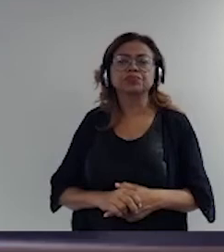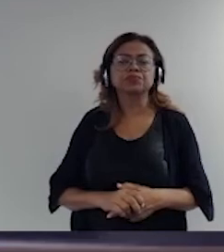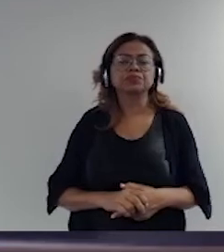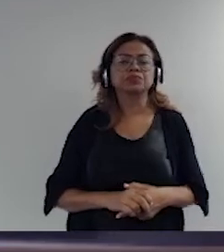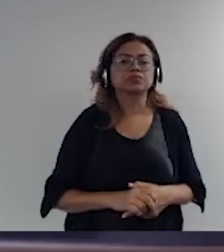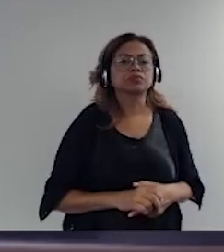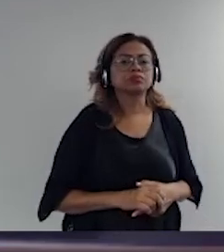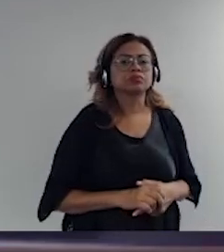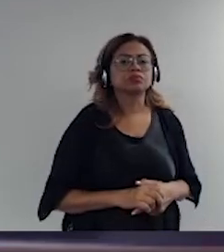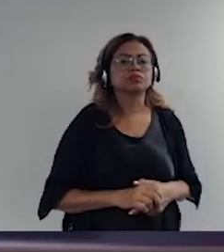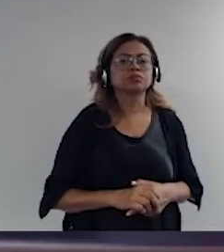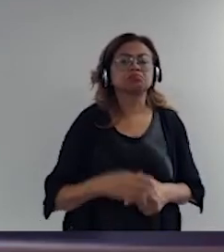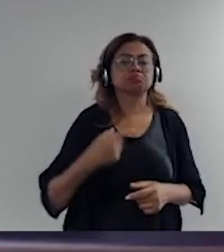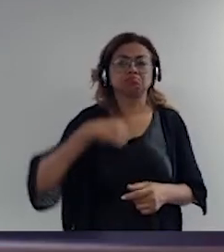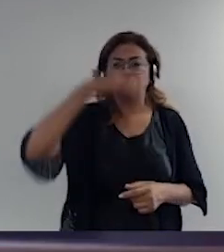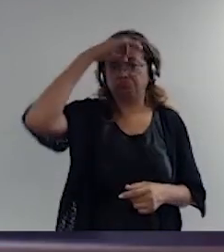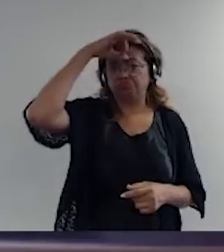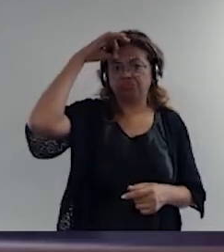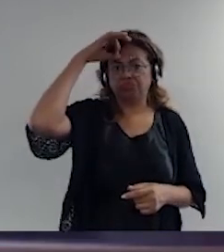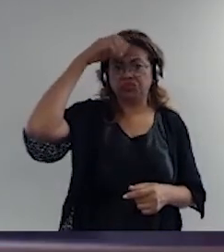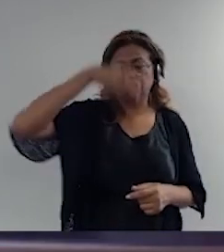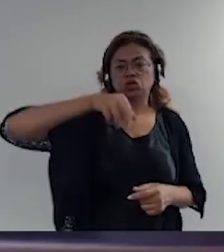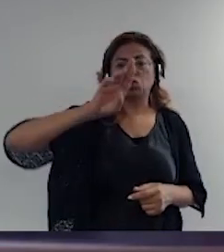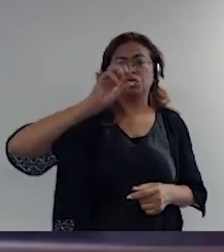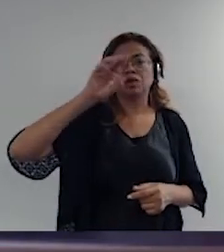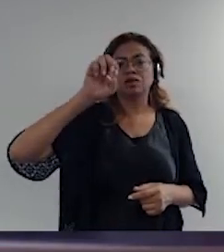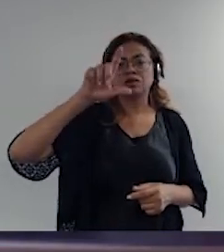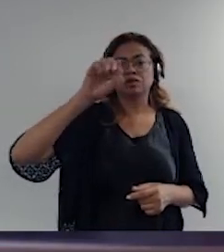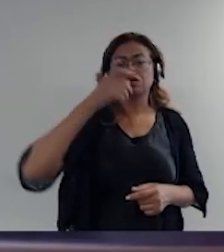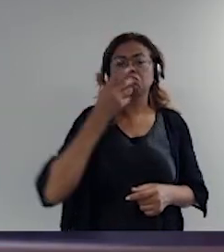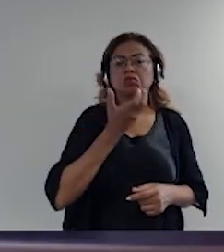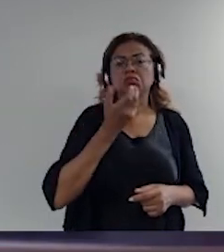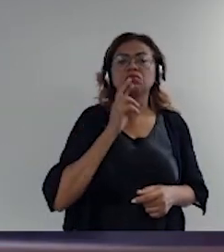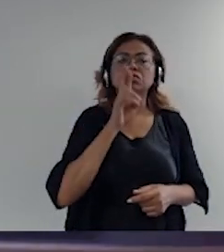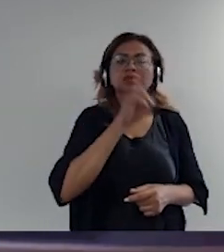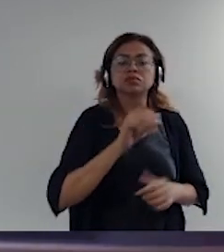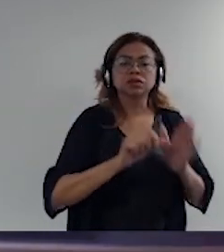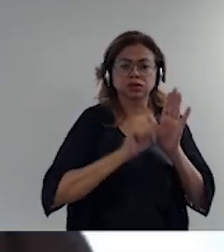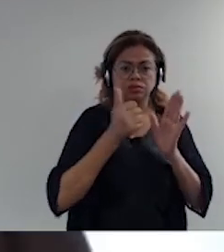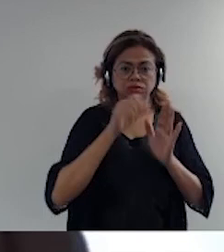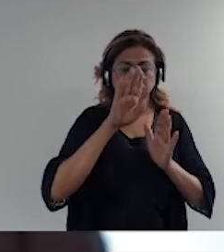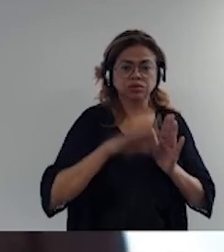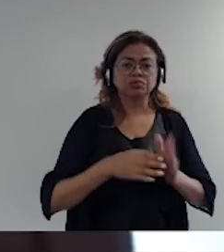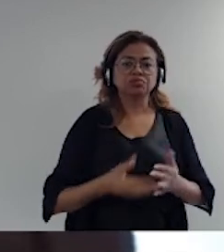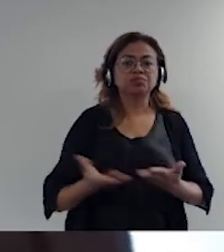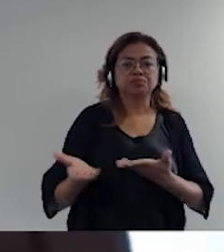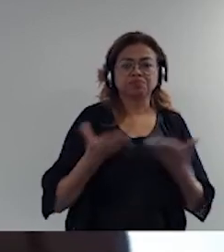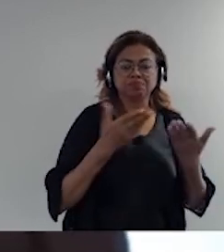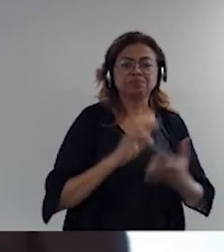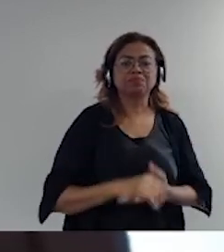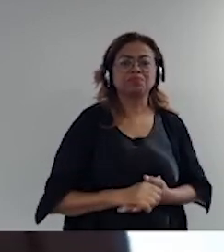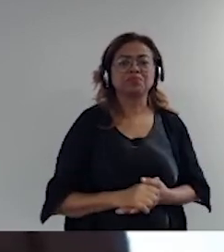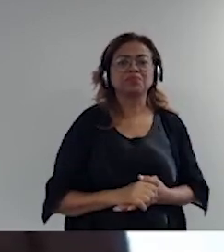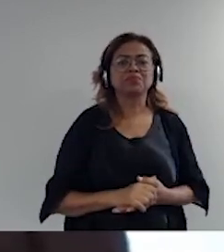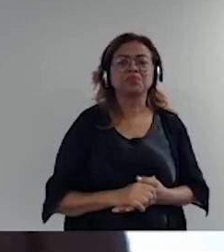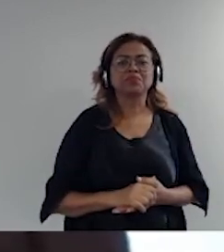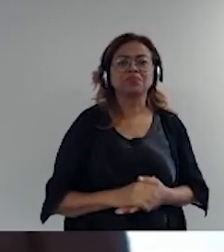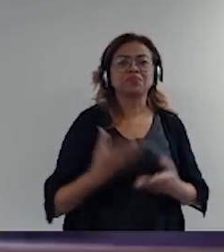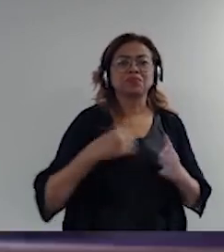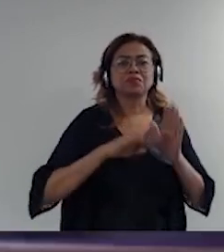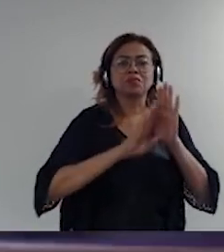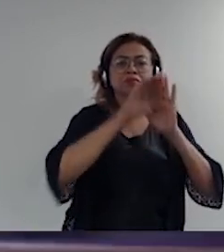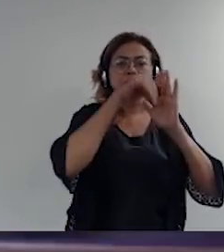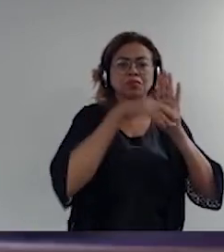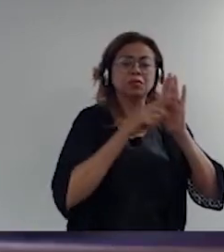Bom, eu não sei se o Marcelo quer responder primeiro. Por favor. Mas, não, assim, o